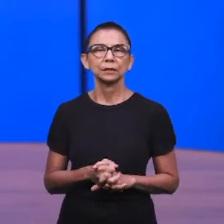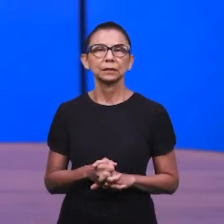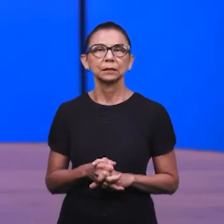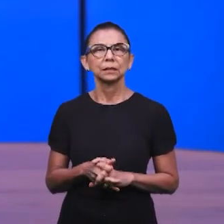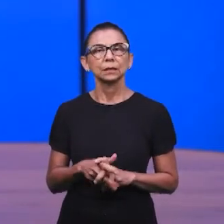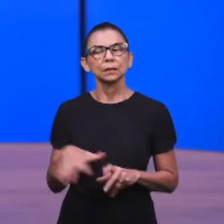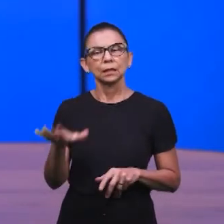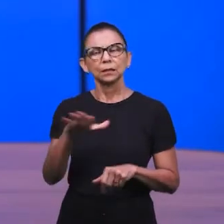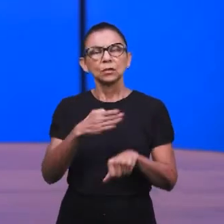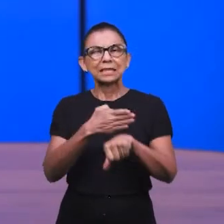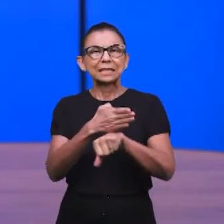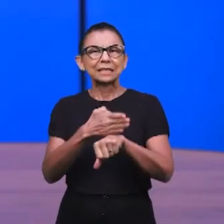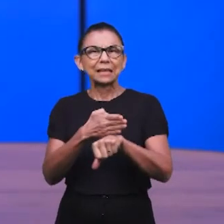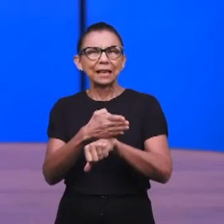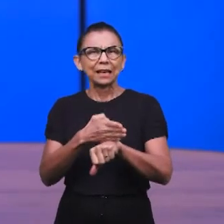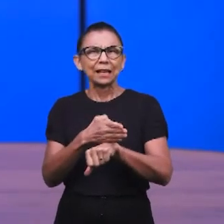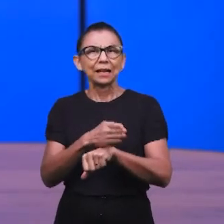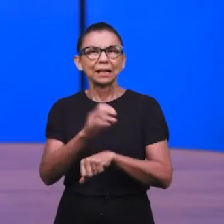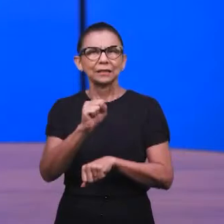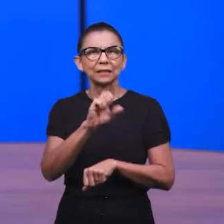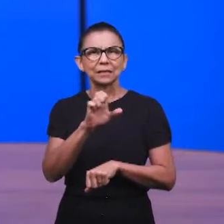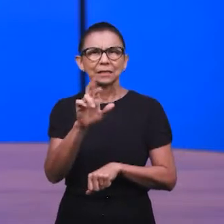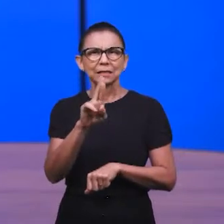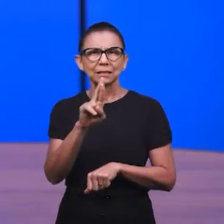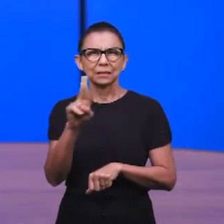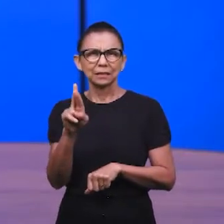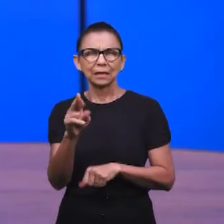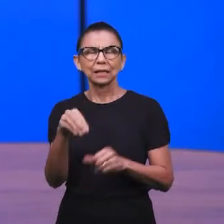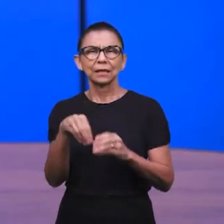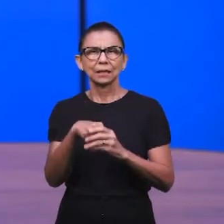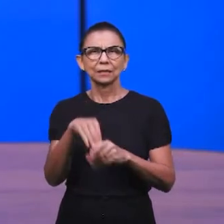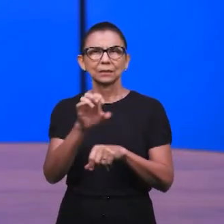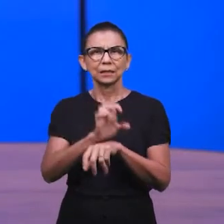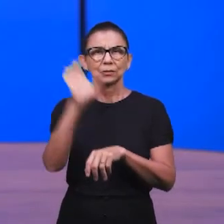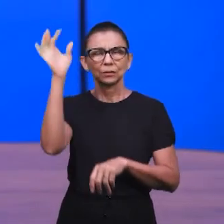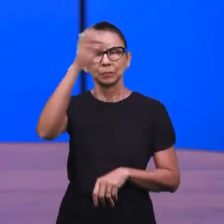nossa igreja lá na Serra. Serra é um dos municípios aqui